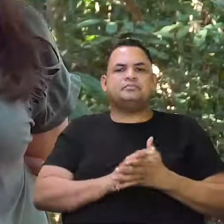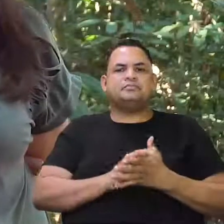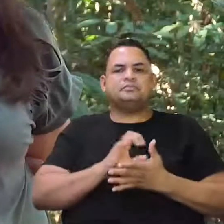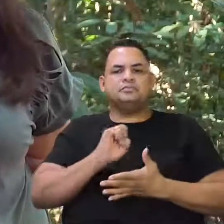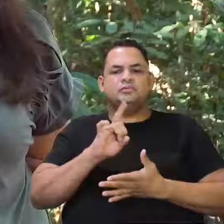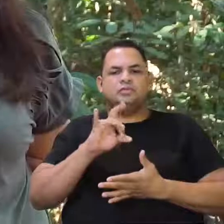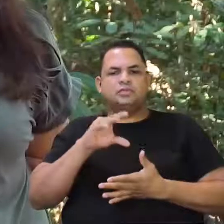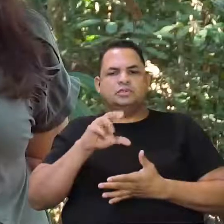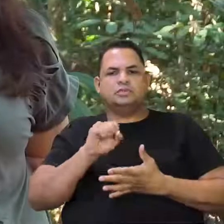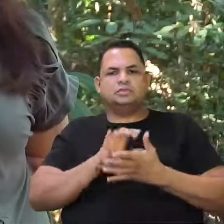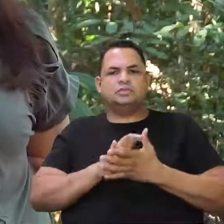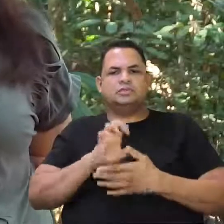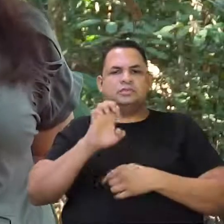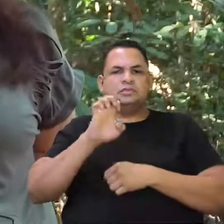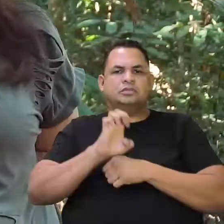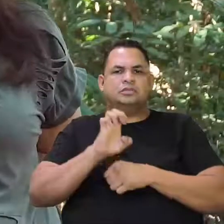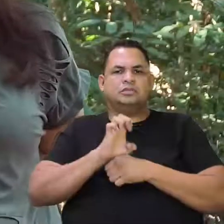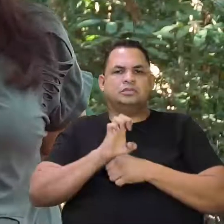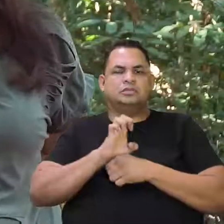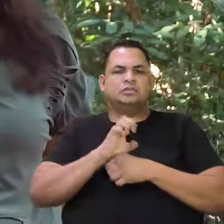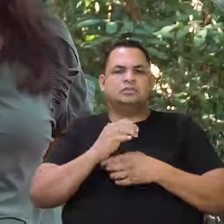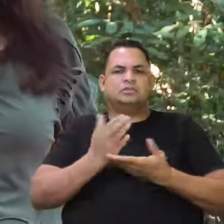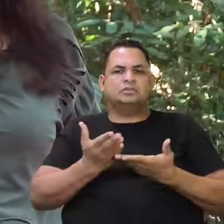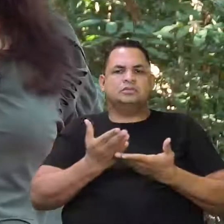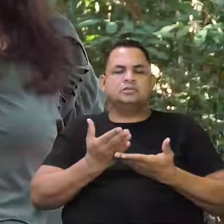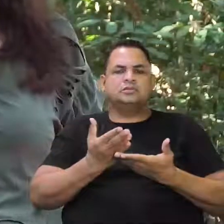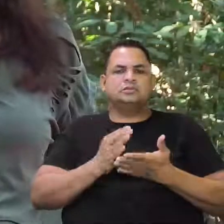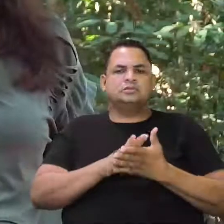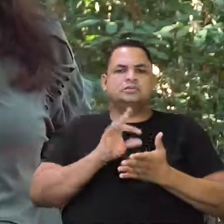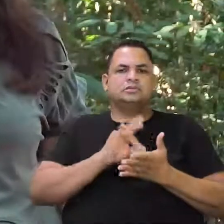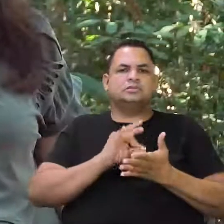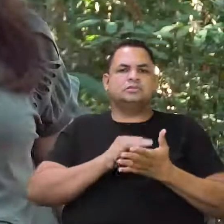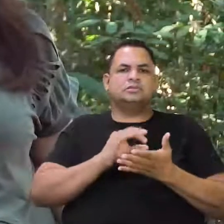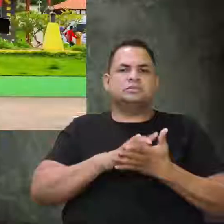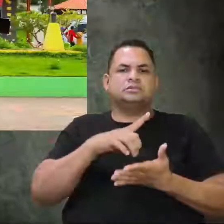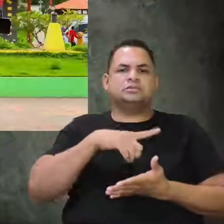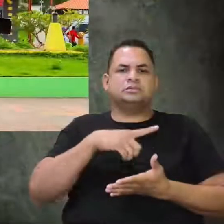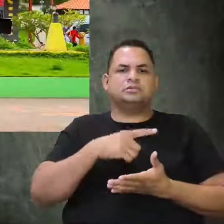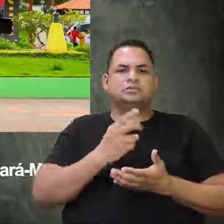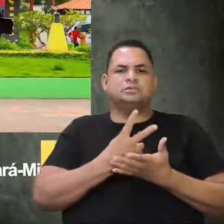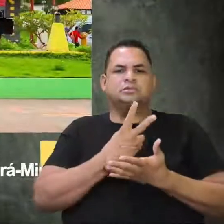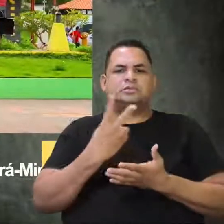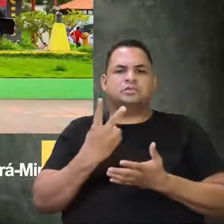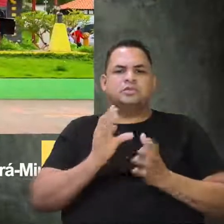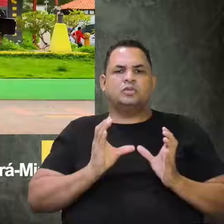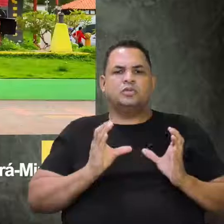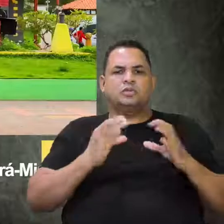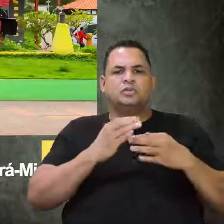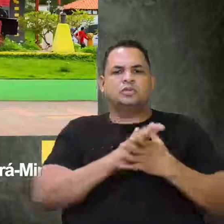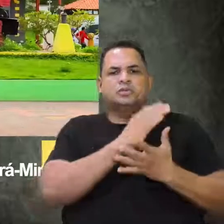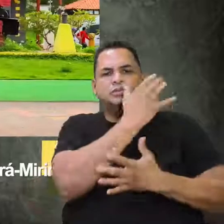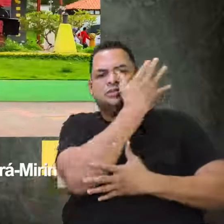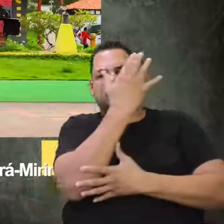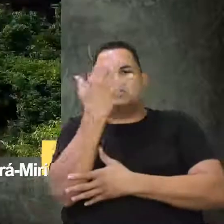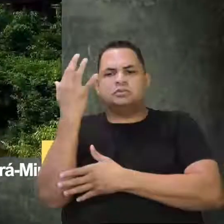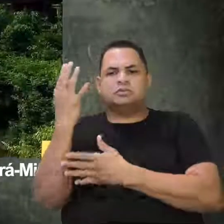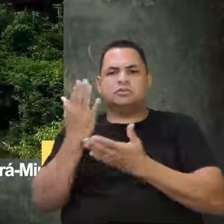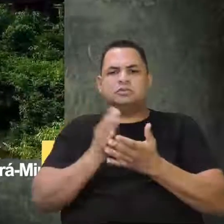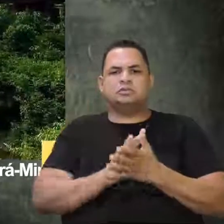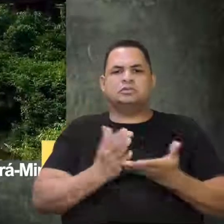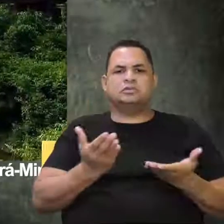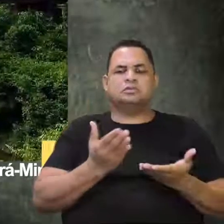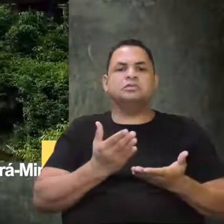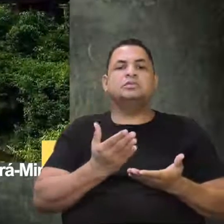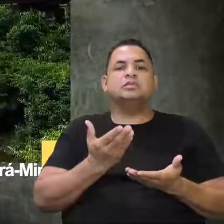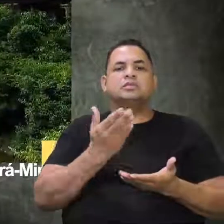sudeste-noroeste, o nosso estado, e que faz com que, na verdade, a gente só tenha 2 blocos de florestas remanescentes. O bloco aqui é